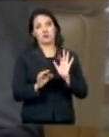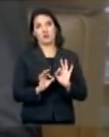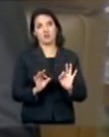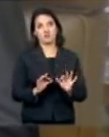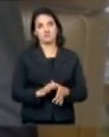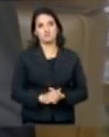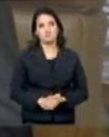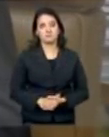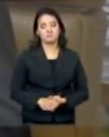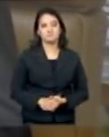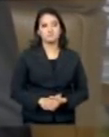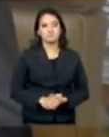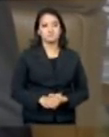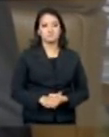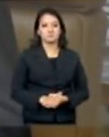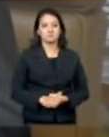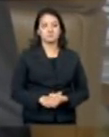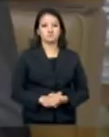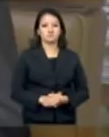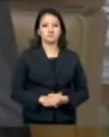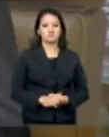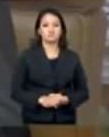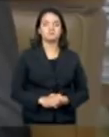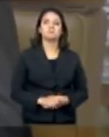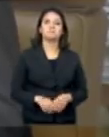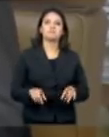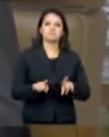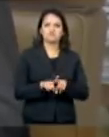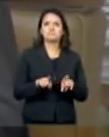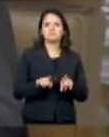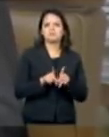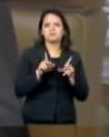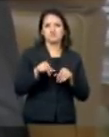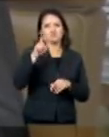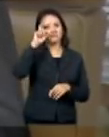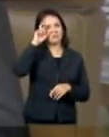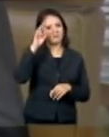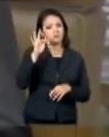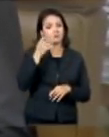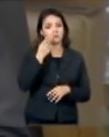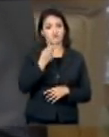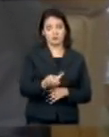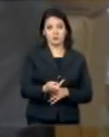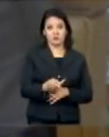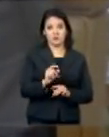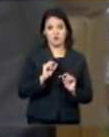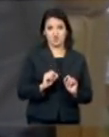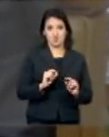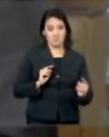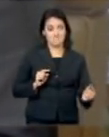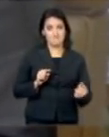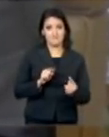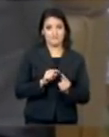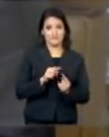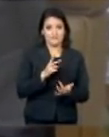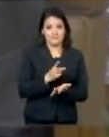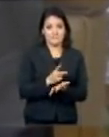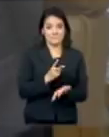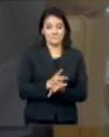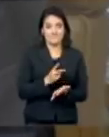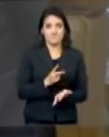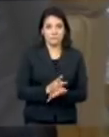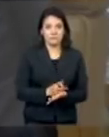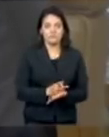mesmo porque saía do eminente ministro josé edson fachin a razão subjacente à e que